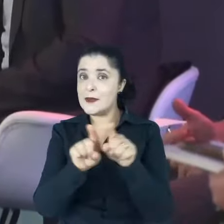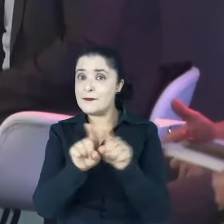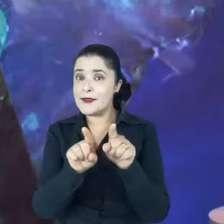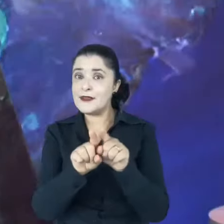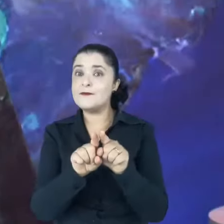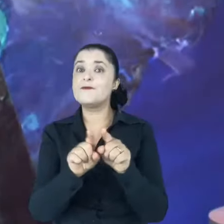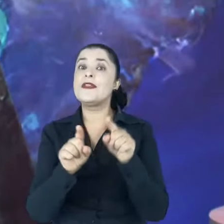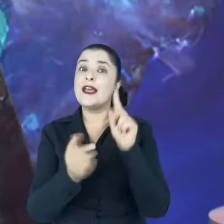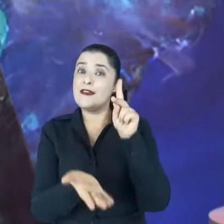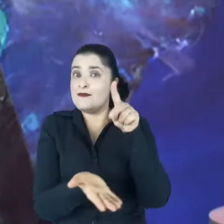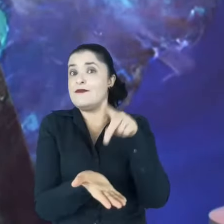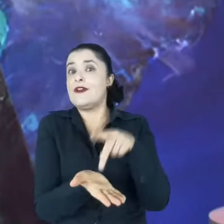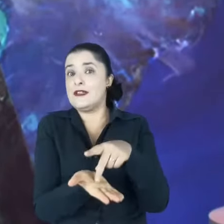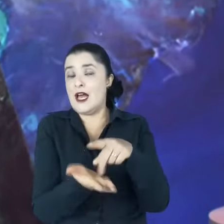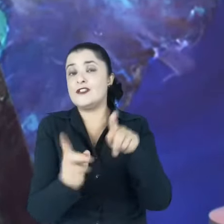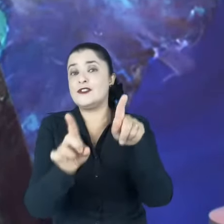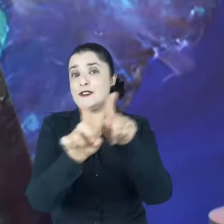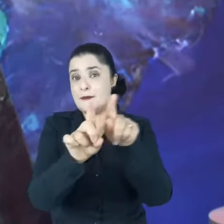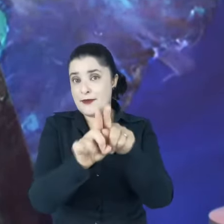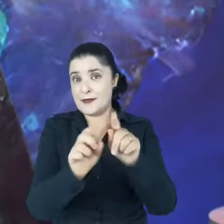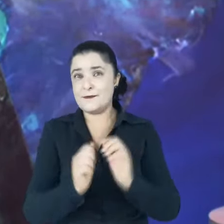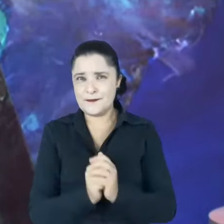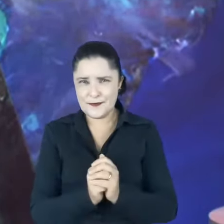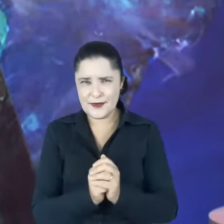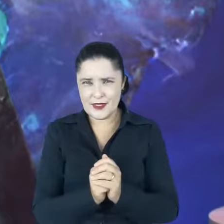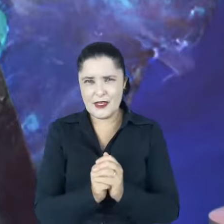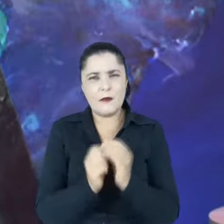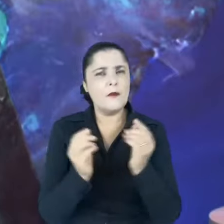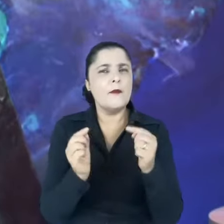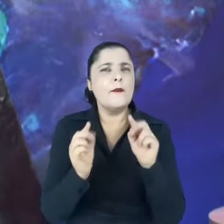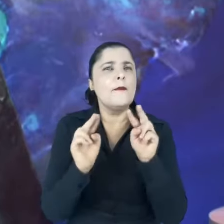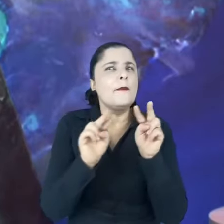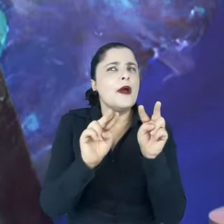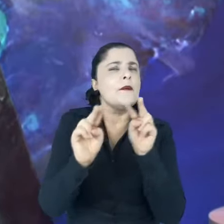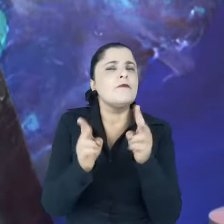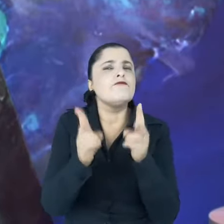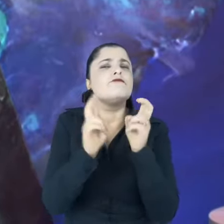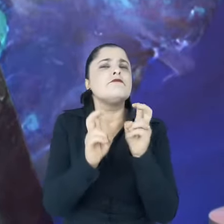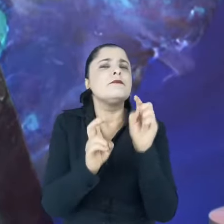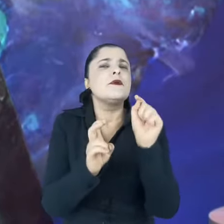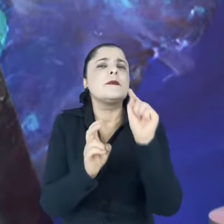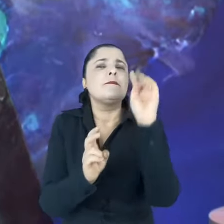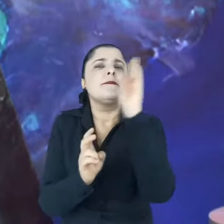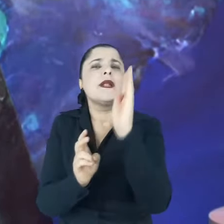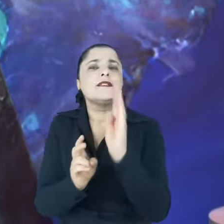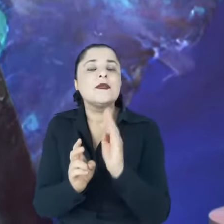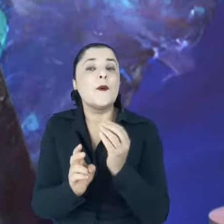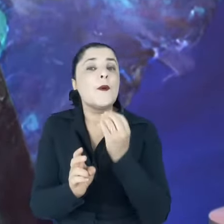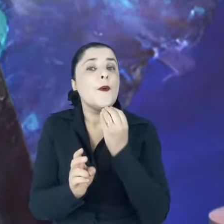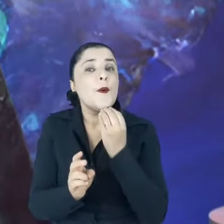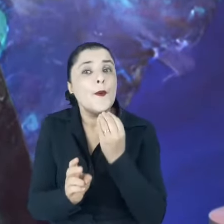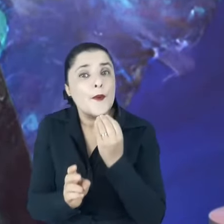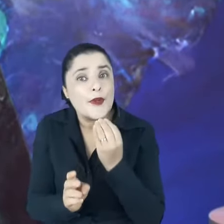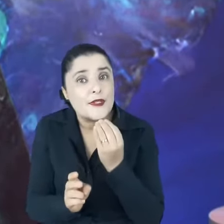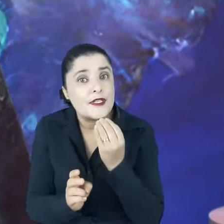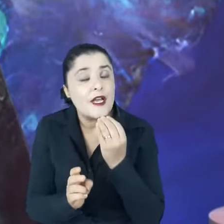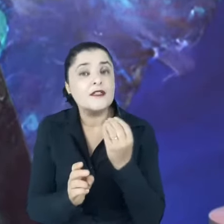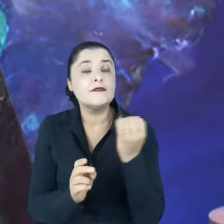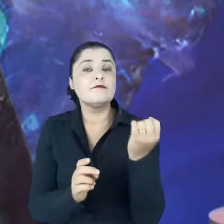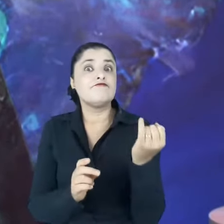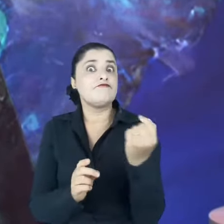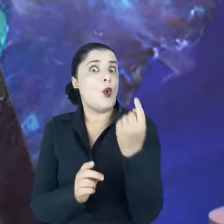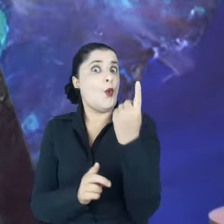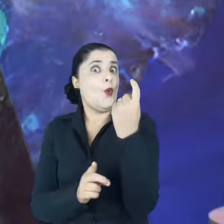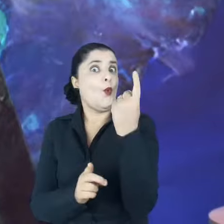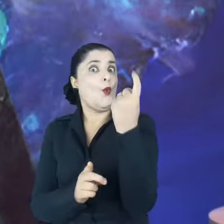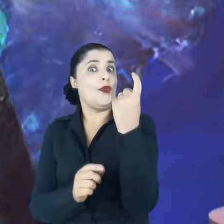também. Configura-se para o Brasil uma oportunidade singular de uma nova